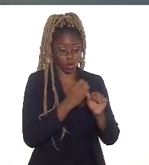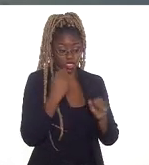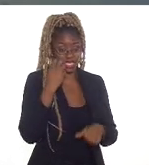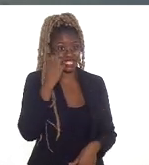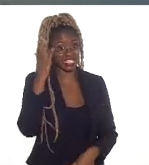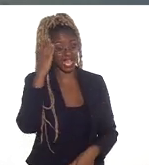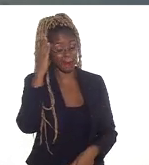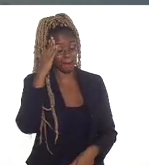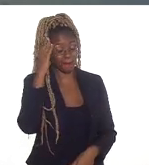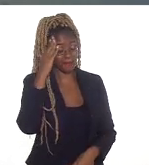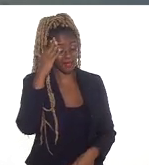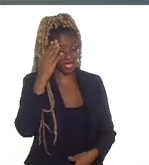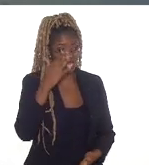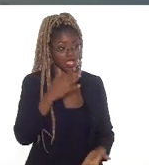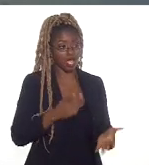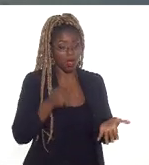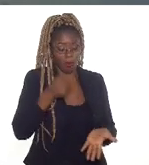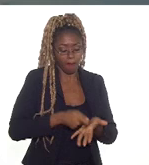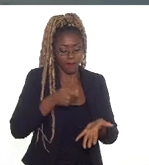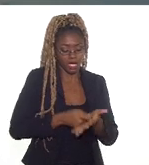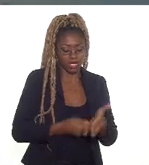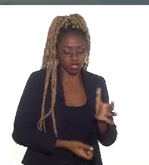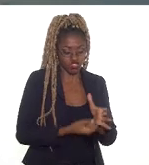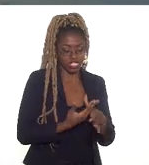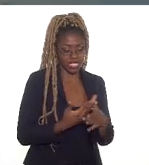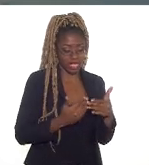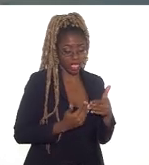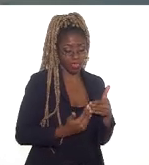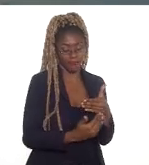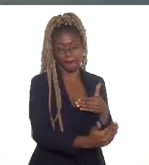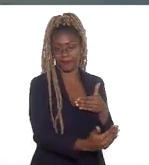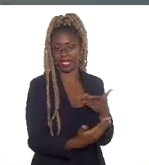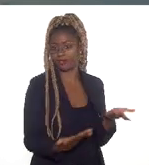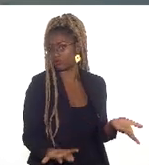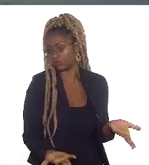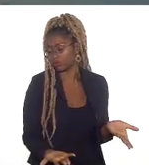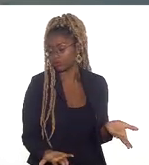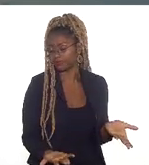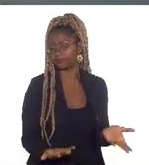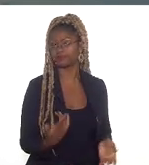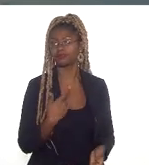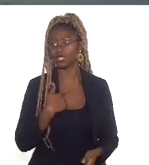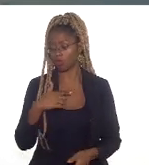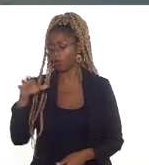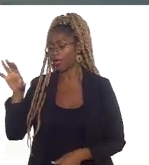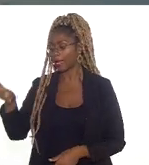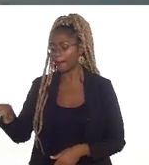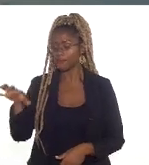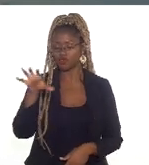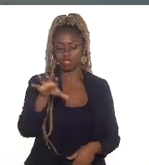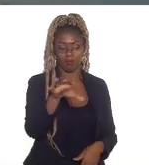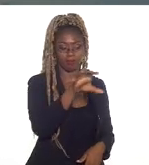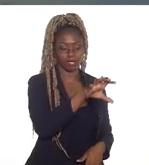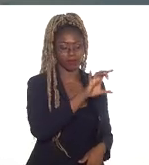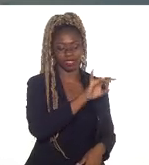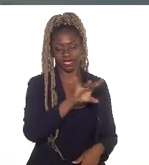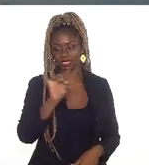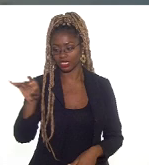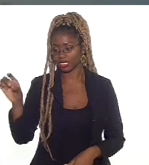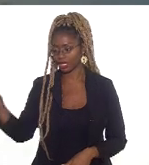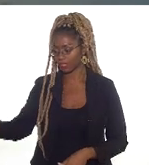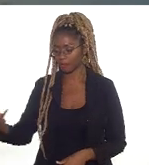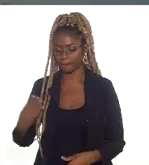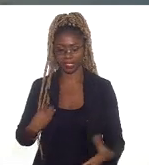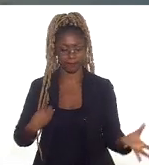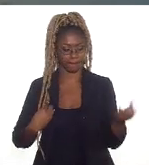obrigações que foram geradas naquele período. Então, eu recebo campo a campo, nós da SPD recebemos